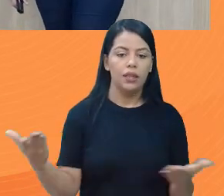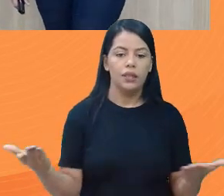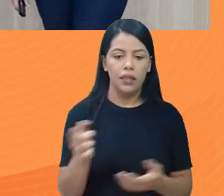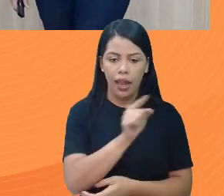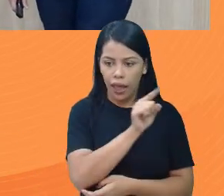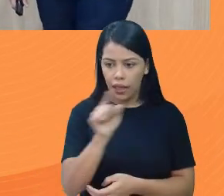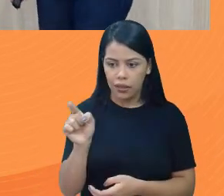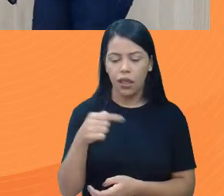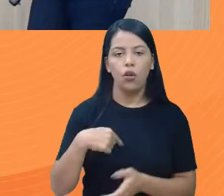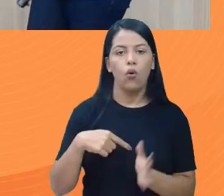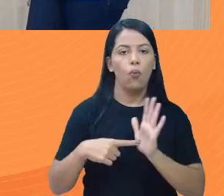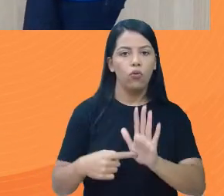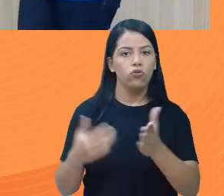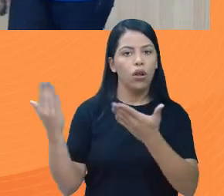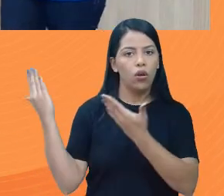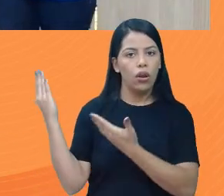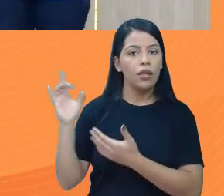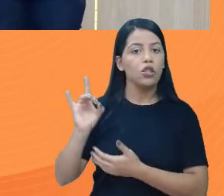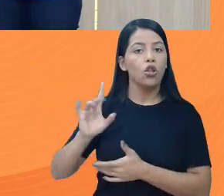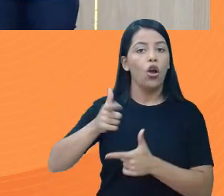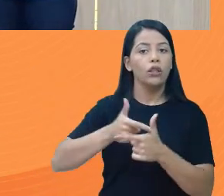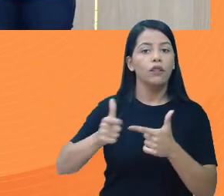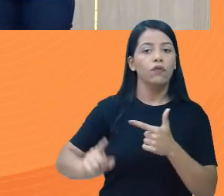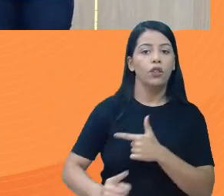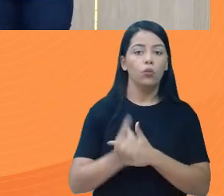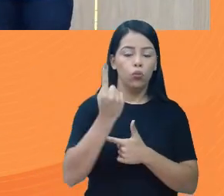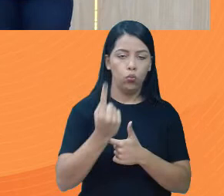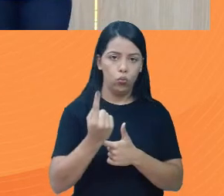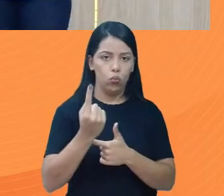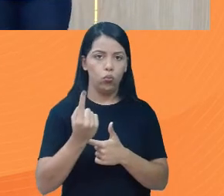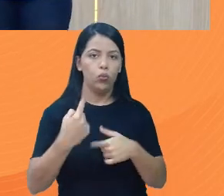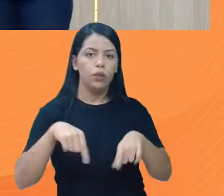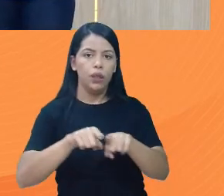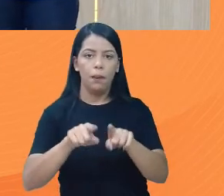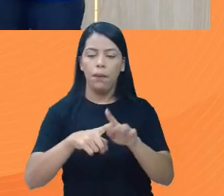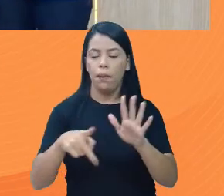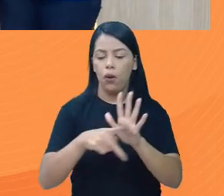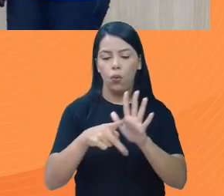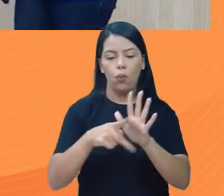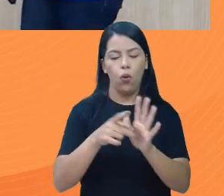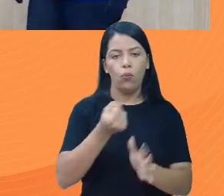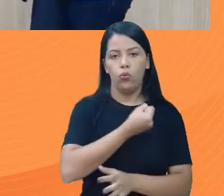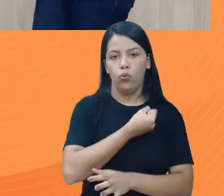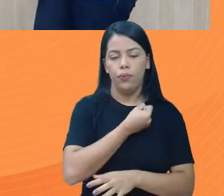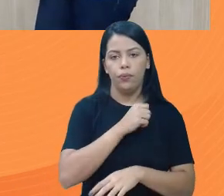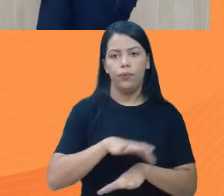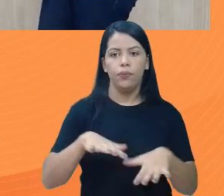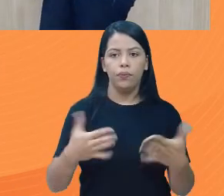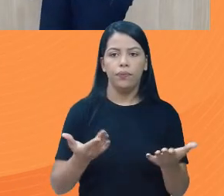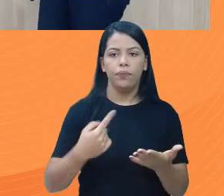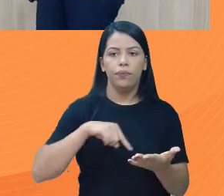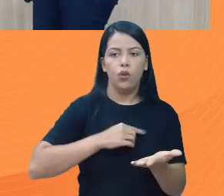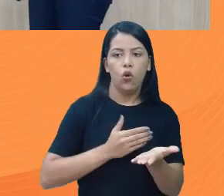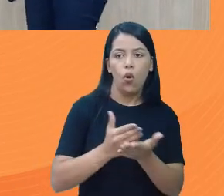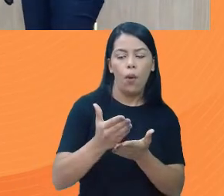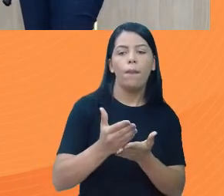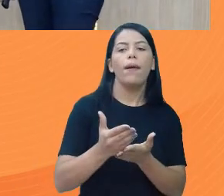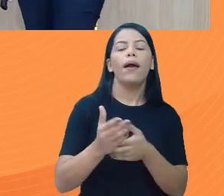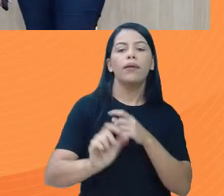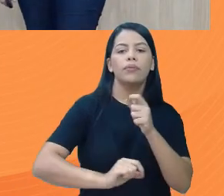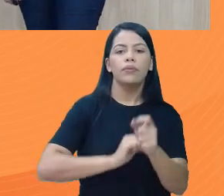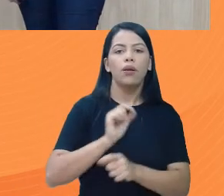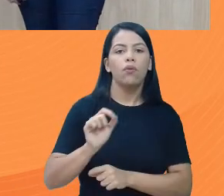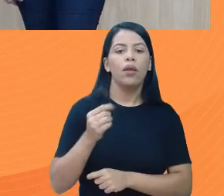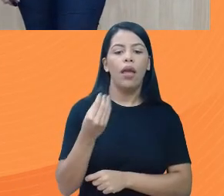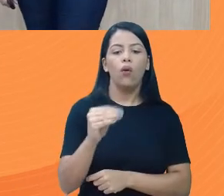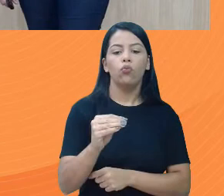lista que eu coloquei, só divide pelo número 1 e por ele mesmo. E aí a gente começa classificando esses números como